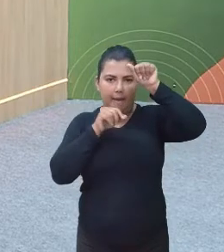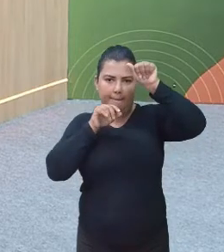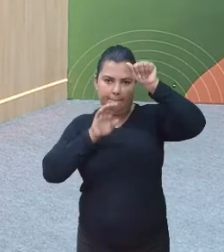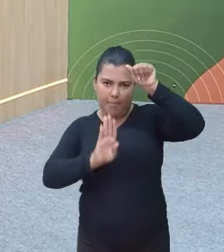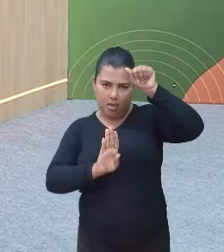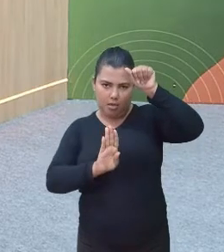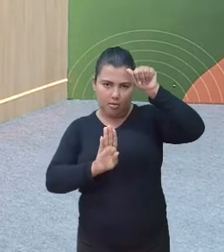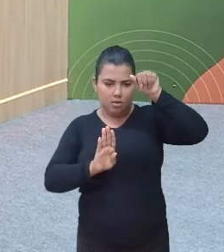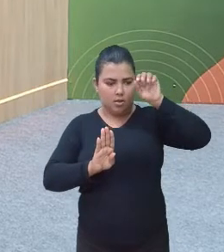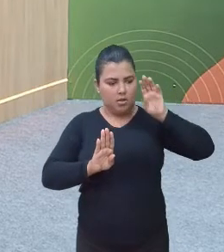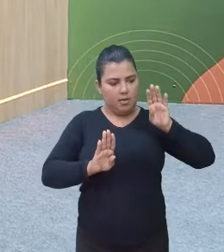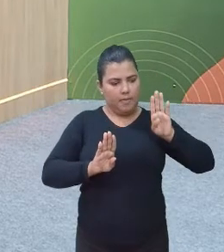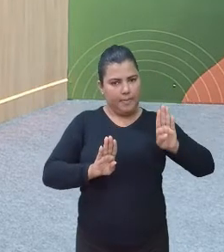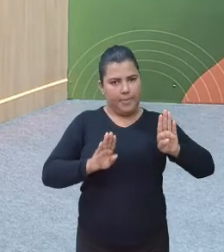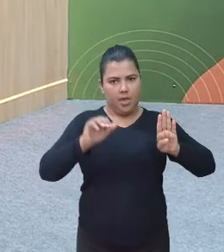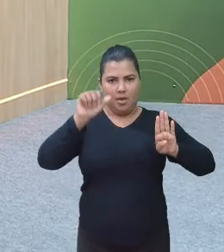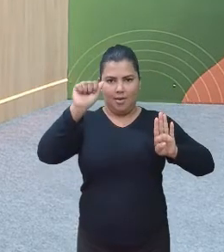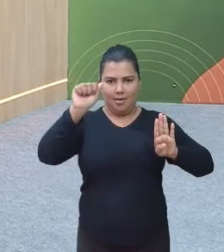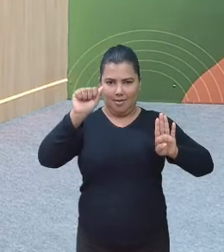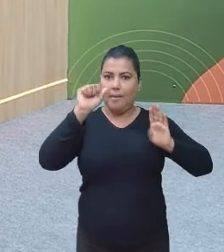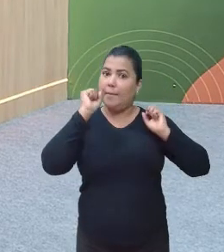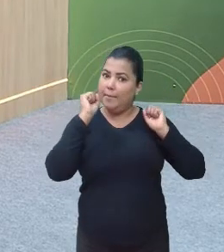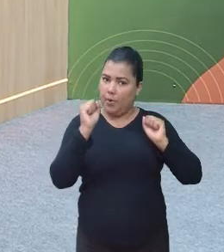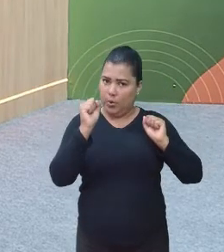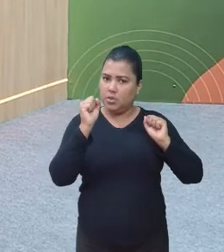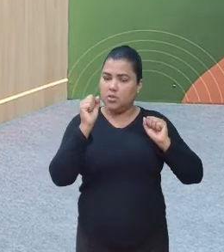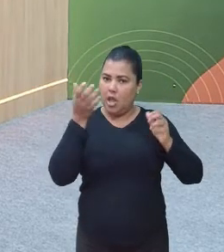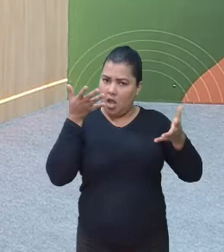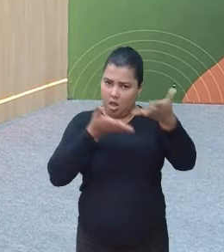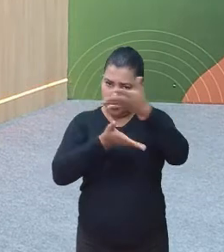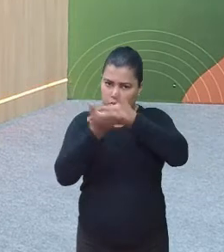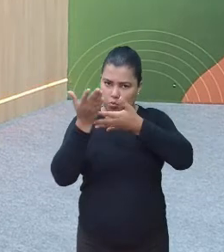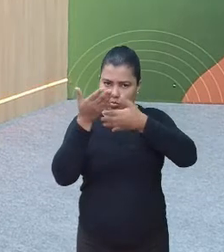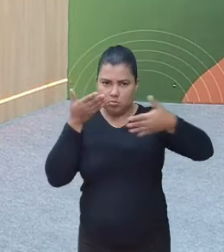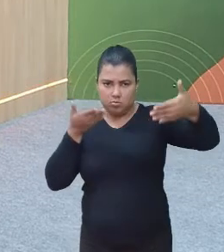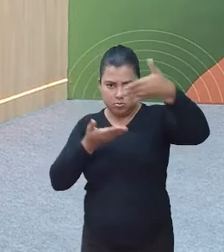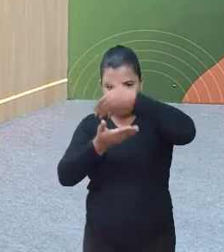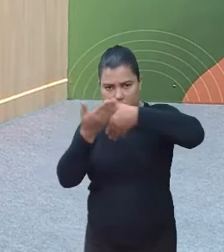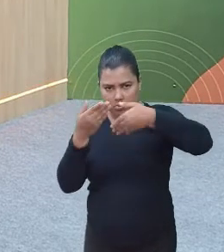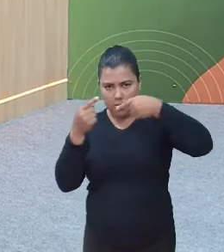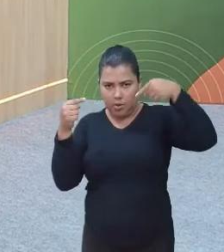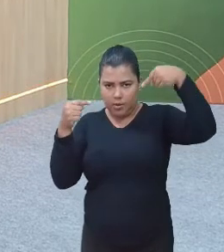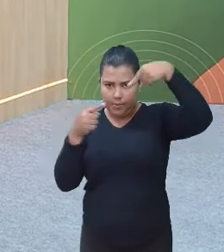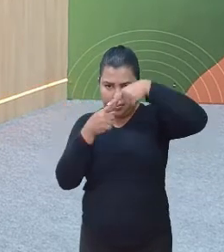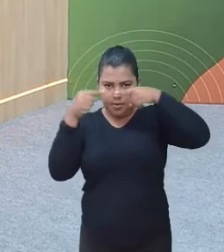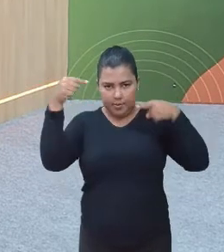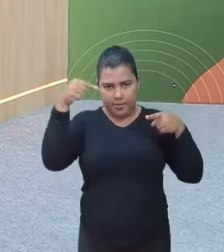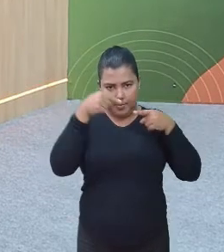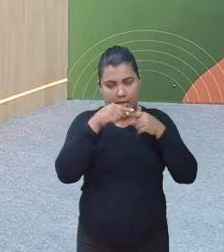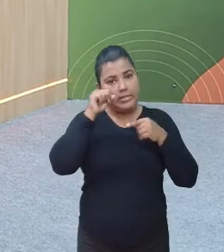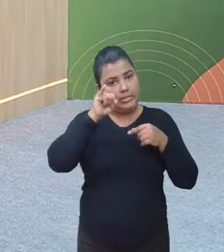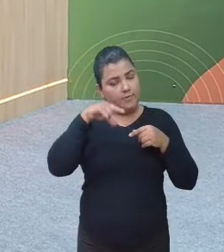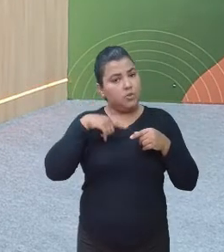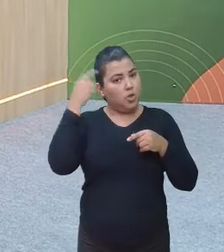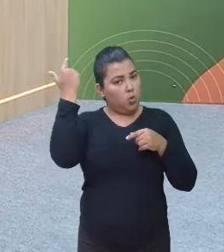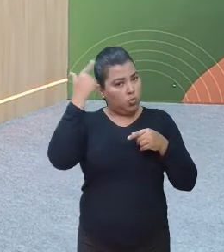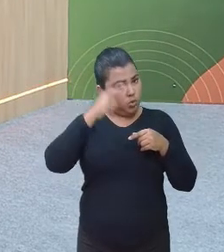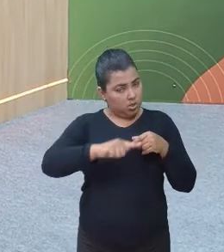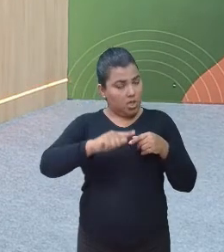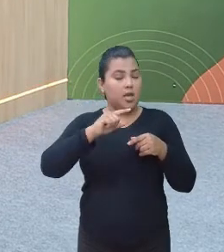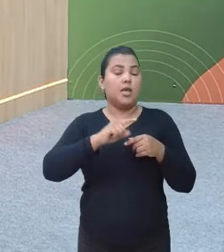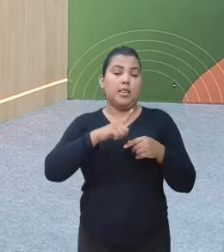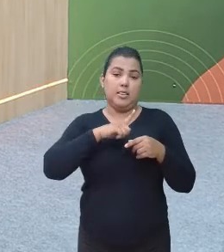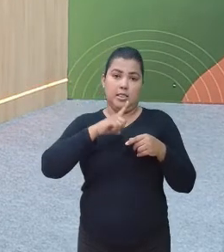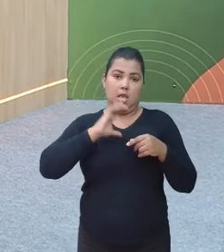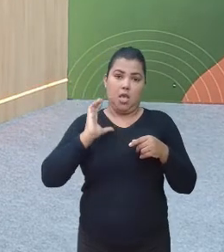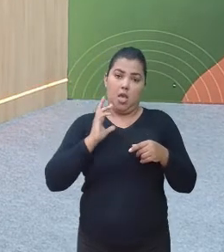altura de um com largura e altura de outro e tenta observar se você chega no mesmo resultado. Sugestão de atividade para os